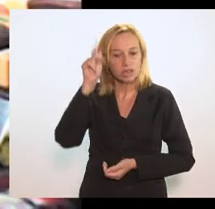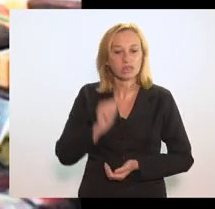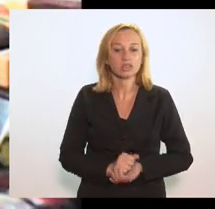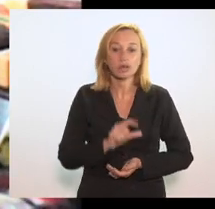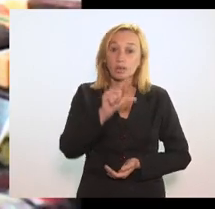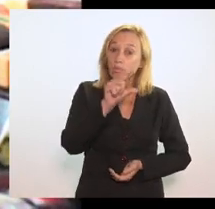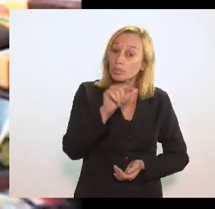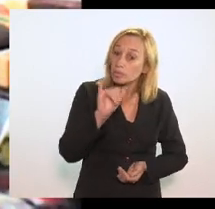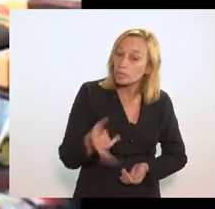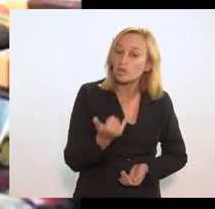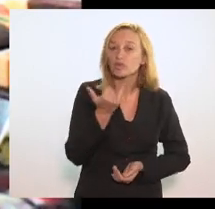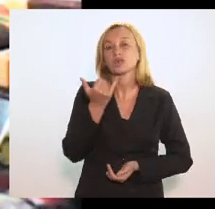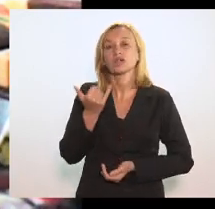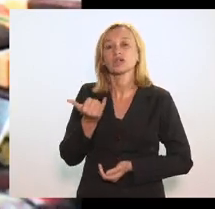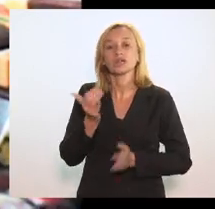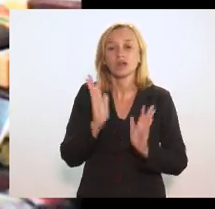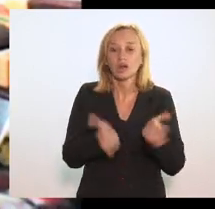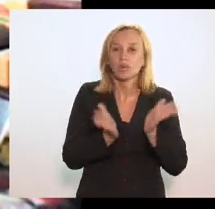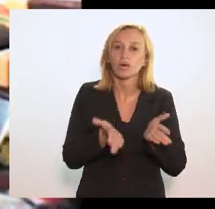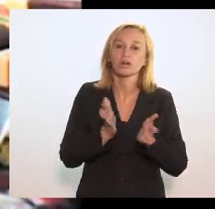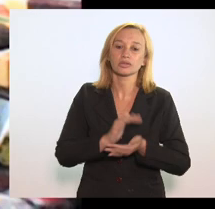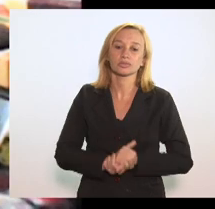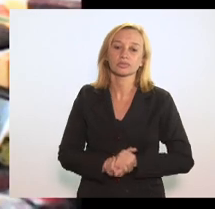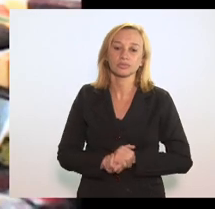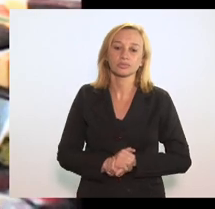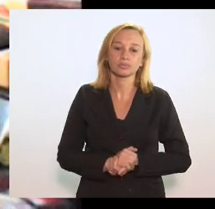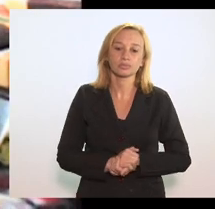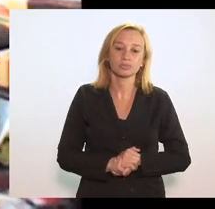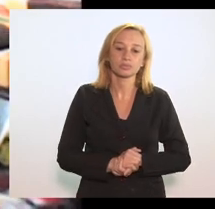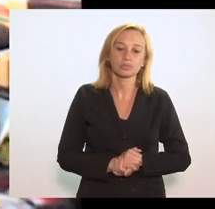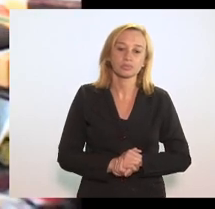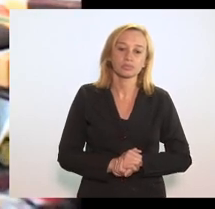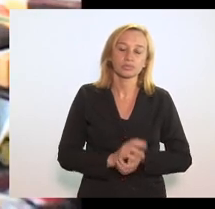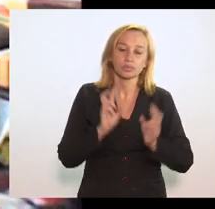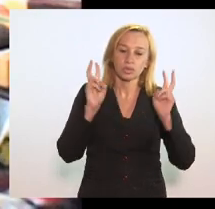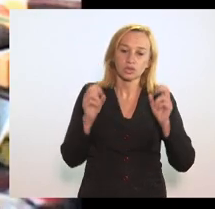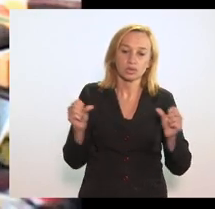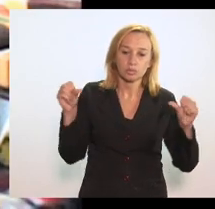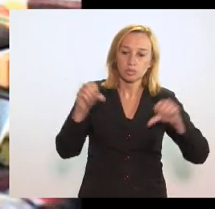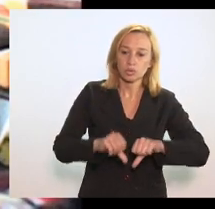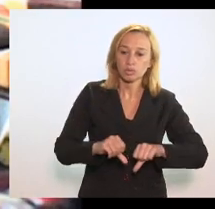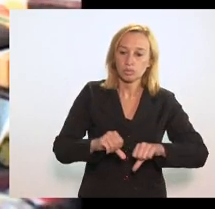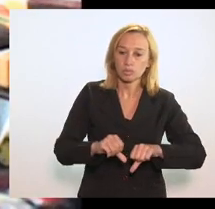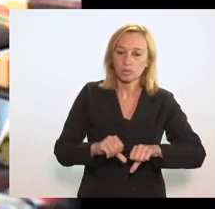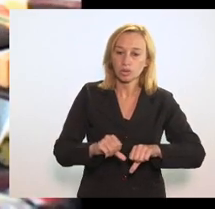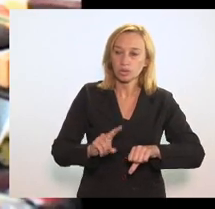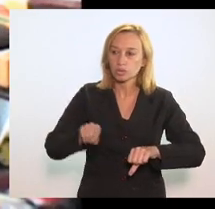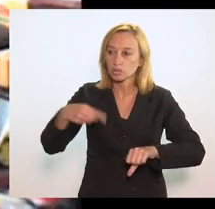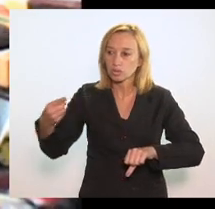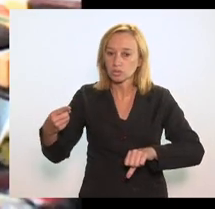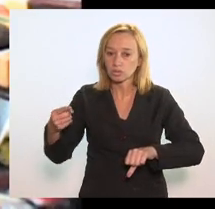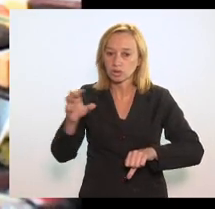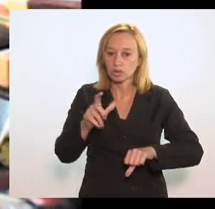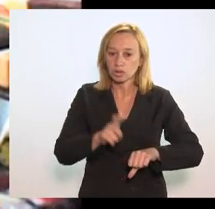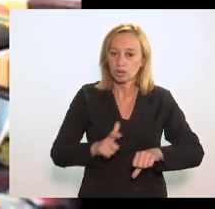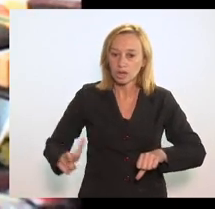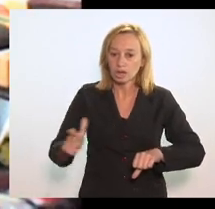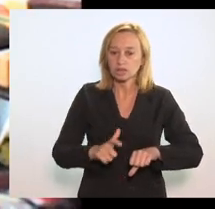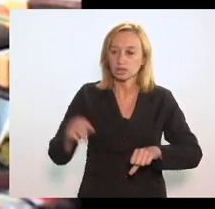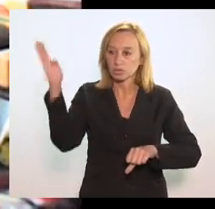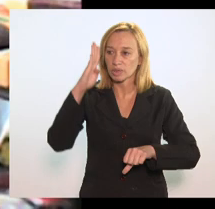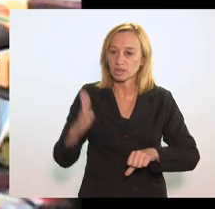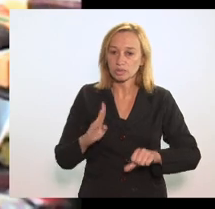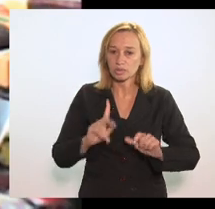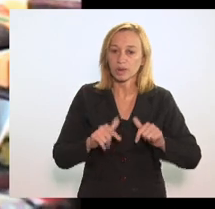aproveitarem que dessa vez a situação piorou primeiro no restante do Brasil, para tomar medidas para